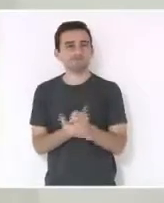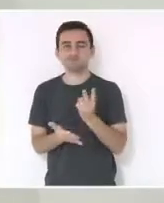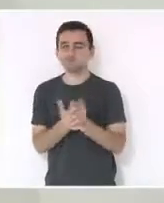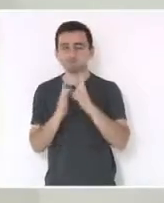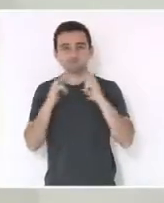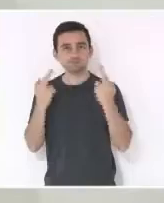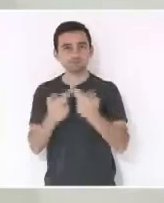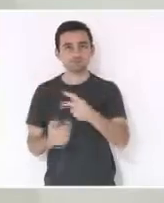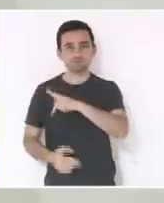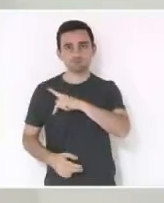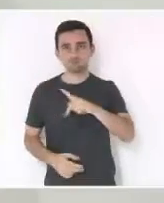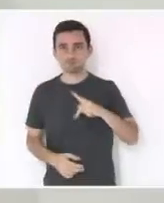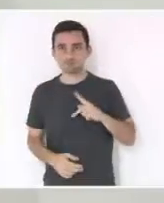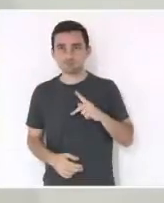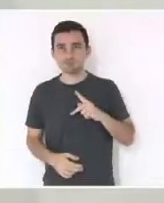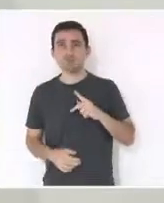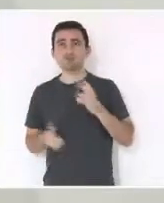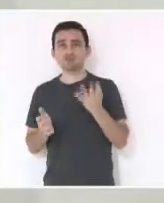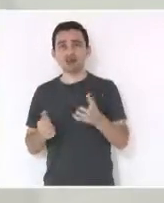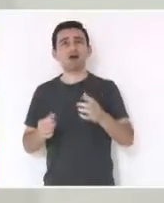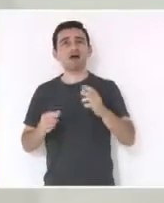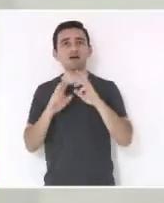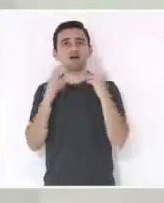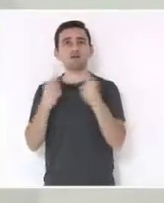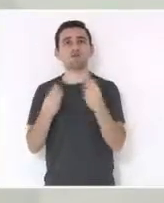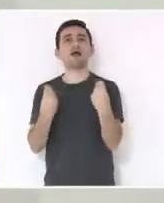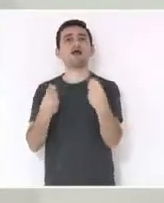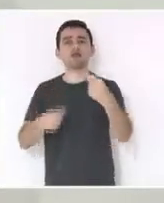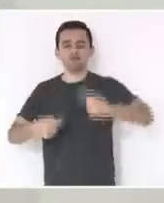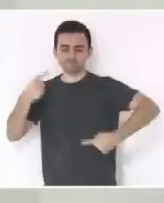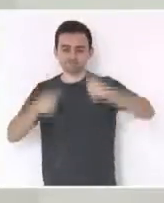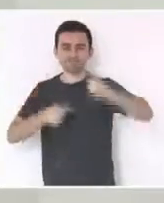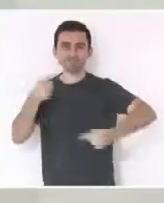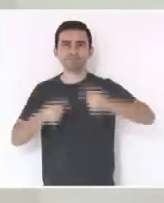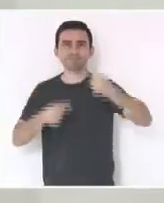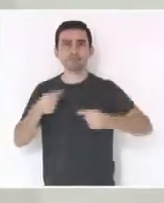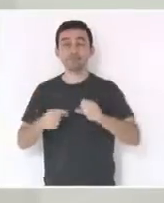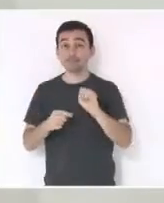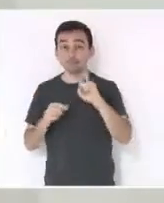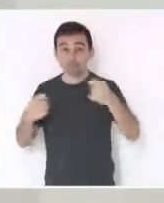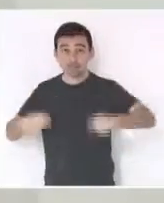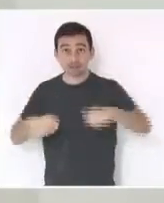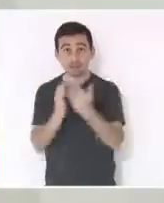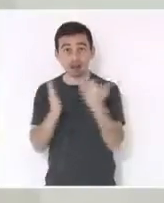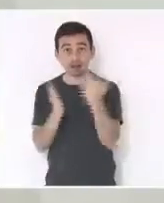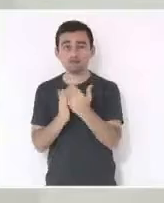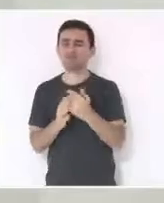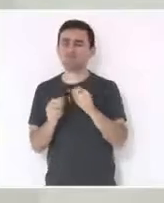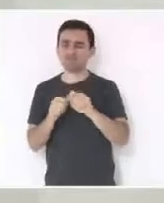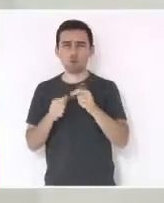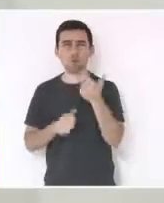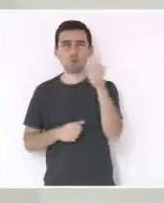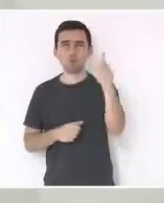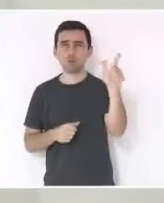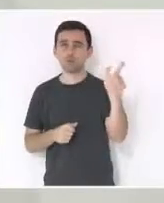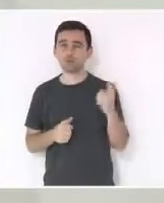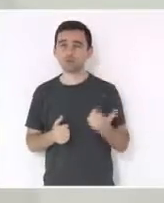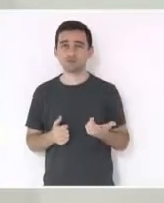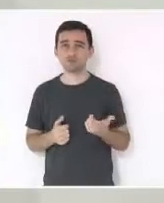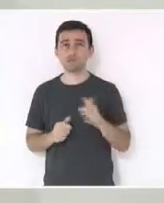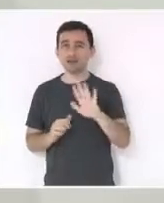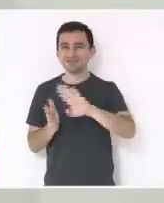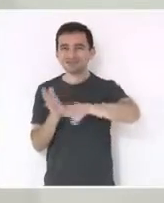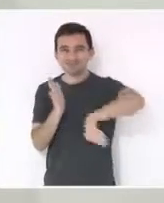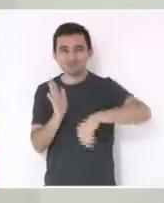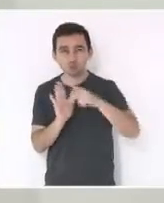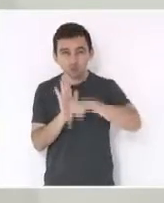estamos fazendo a audiência para debater e se precisávamos fazer outras audiências agora a retirada do projeto